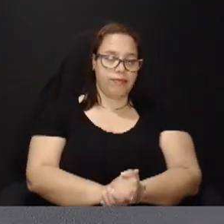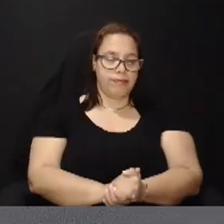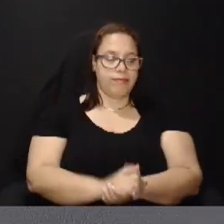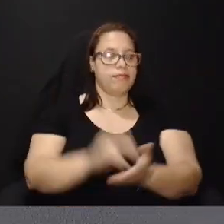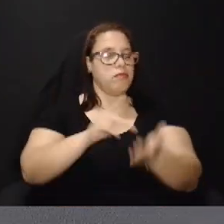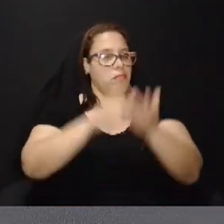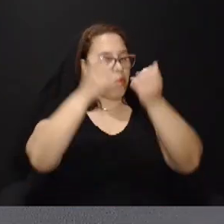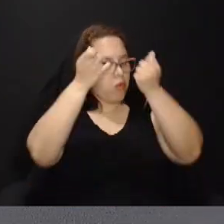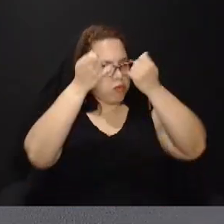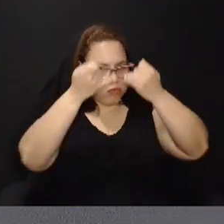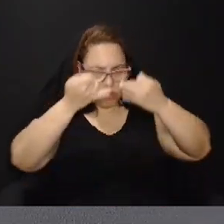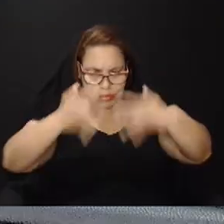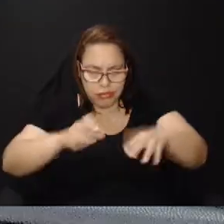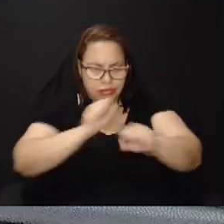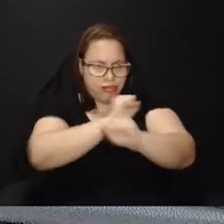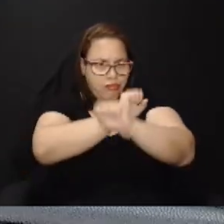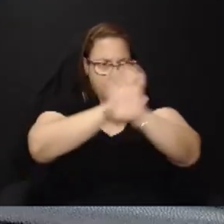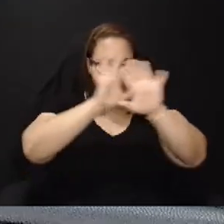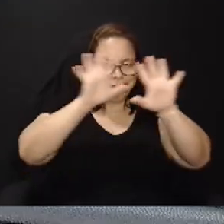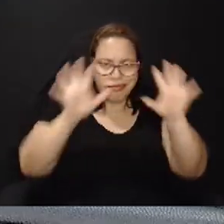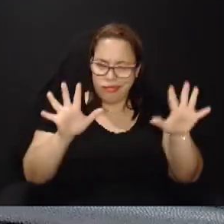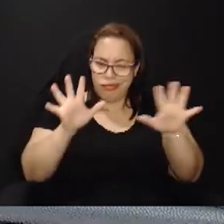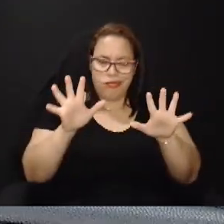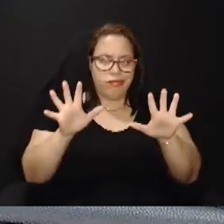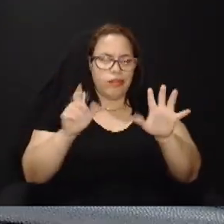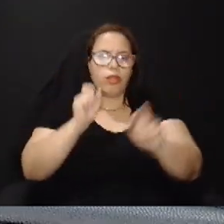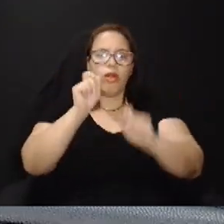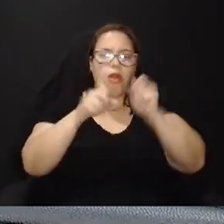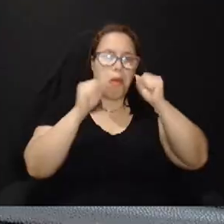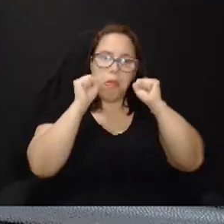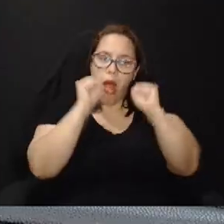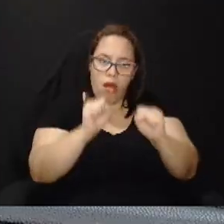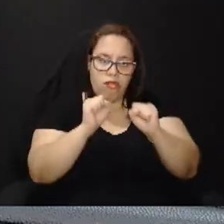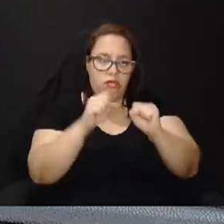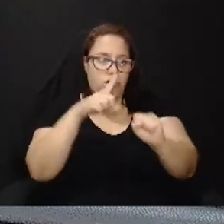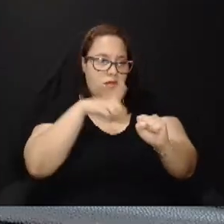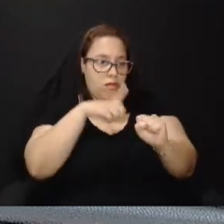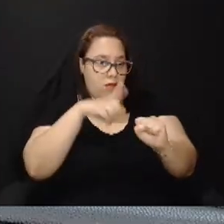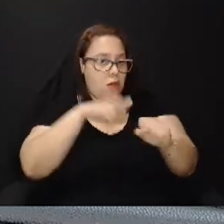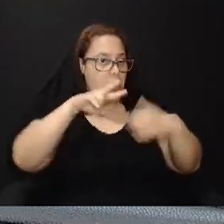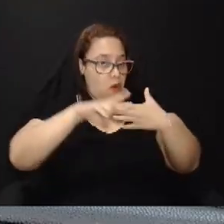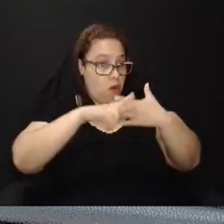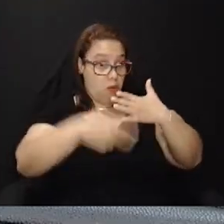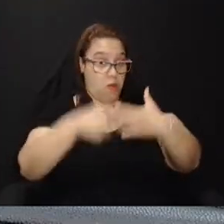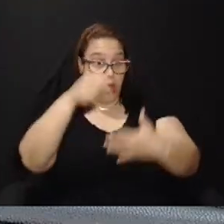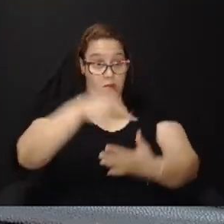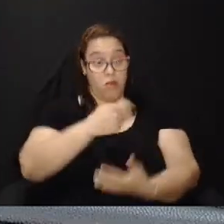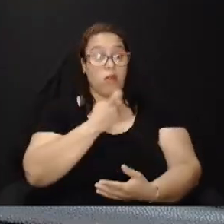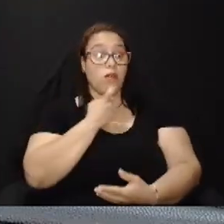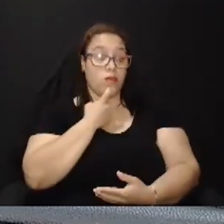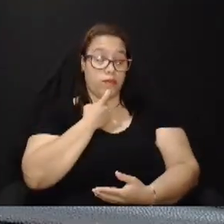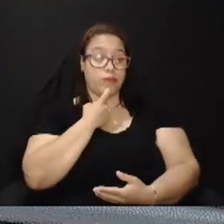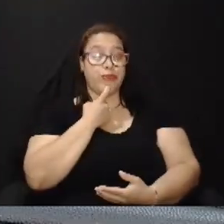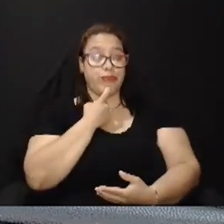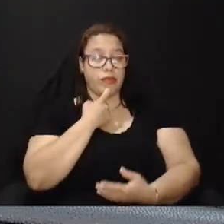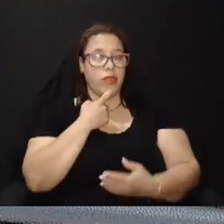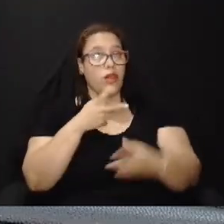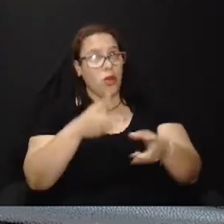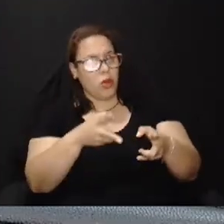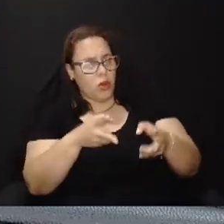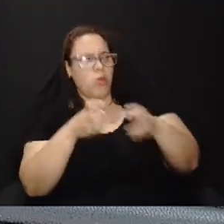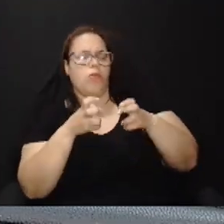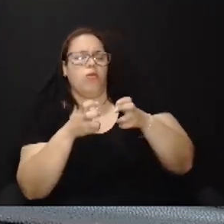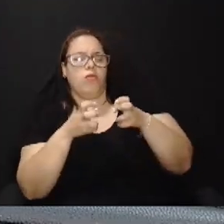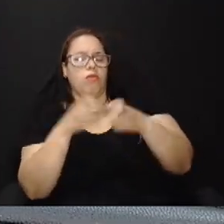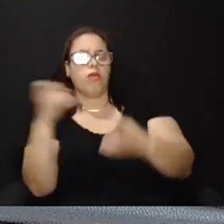clara, transparente, do que a gente pode ter como impacto aqui em Campinas, e o que eu percebi, e que é muito importante que a